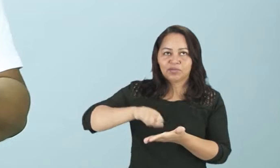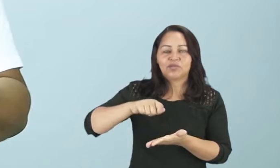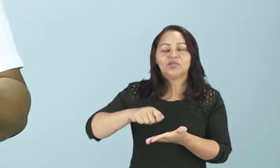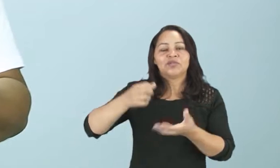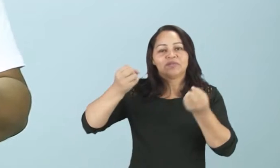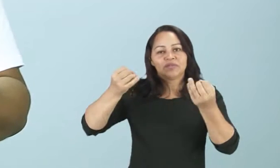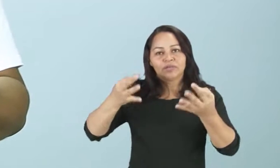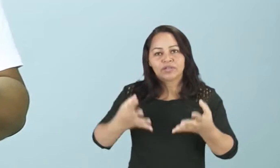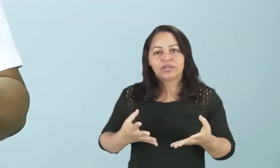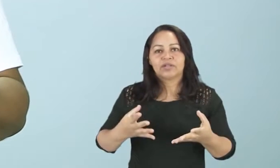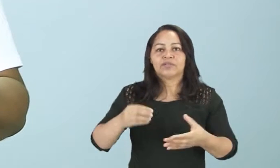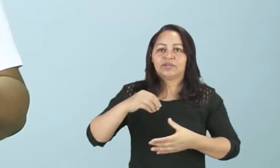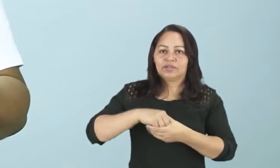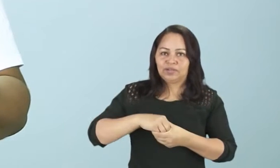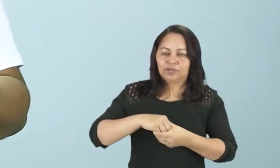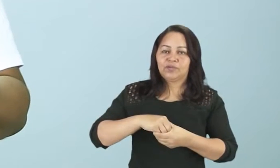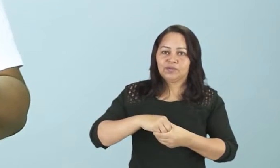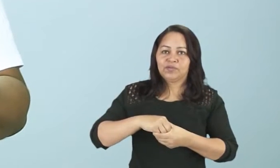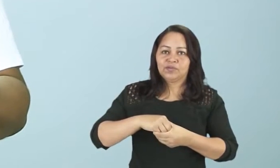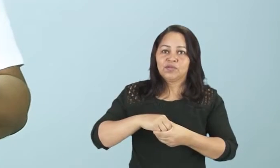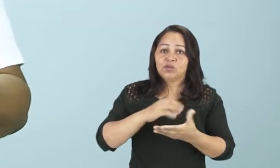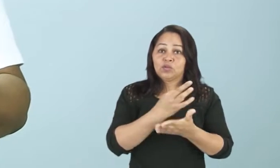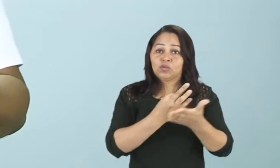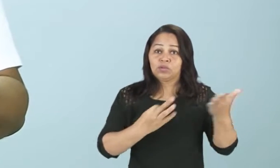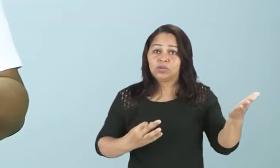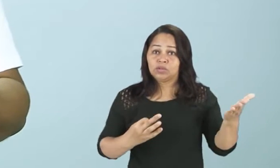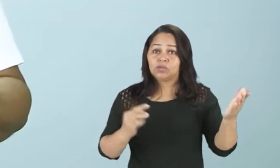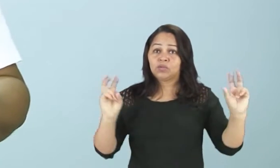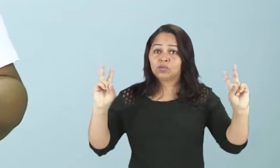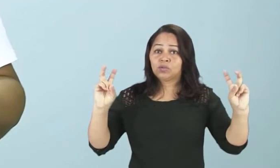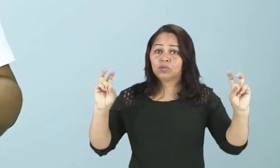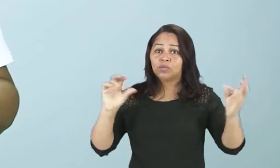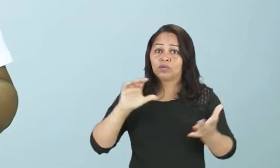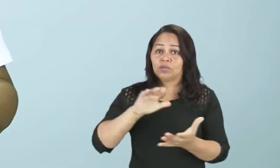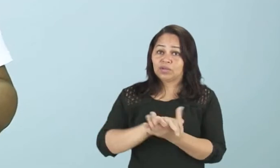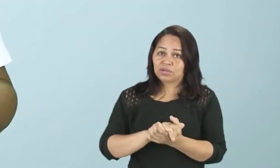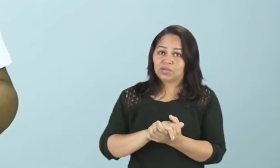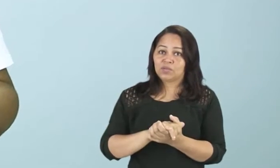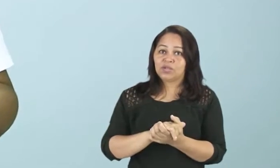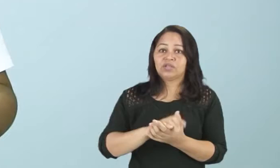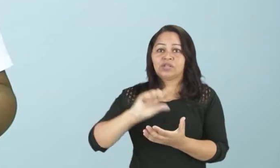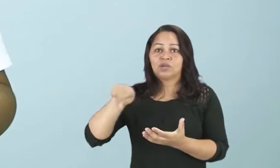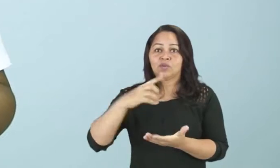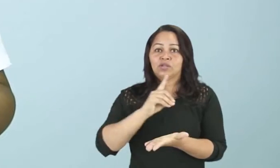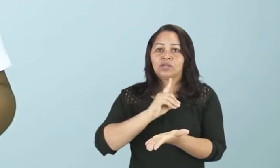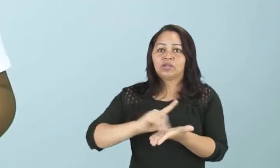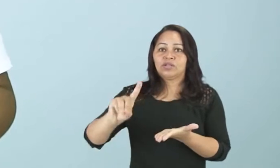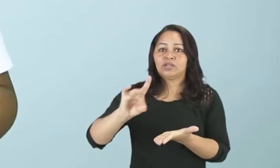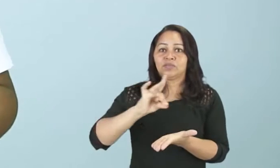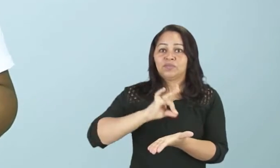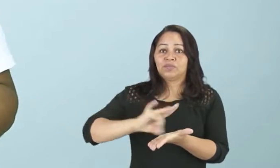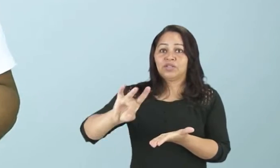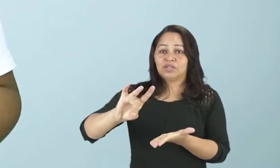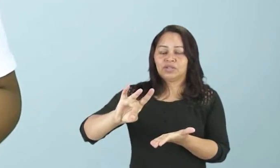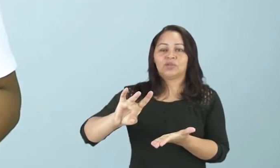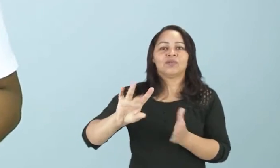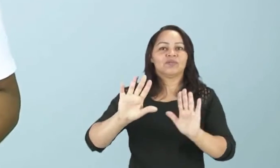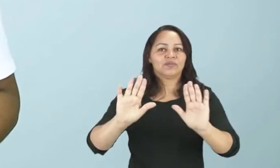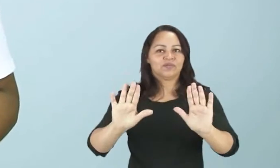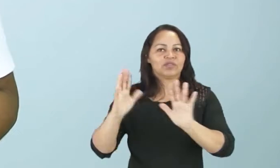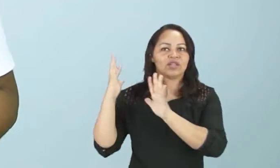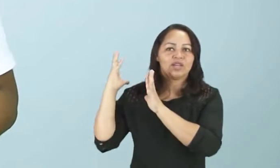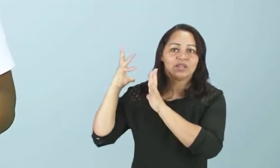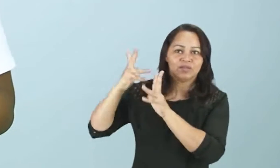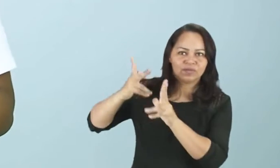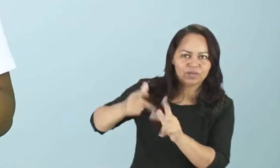casal vai tendo dentro daquele texto, tá certo? Então, observem bem, prestem atenção, tá? Revisem